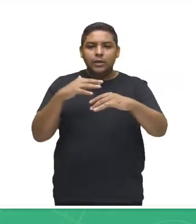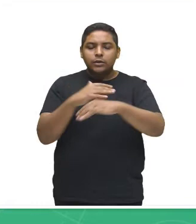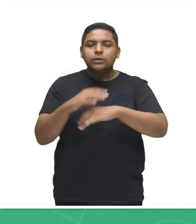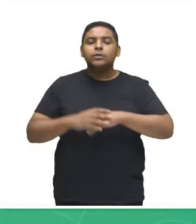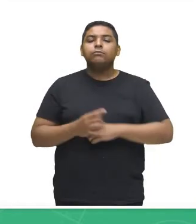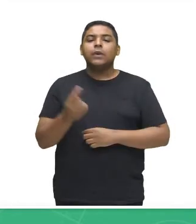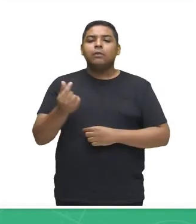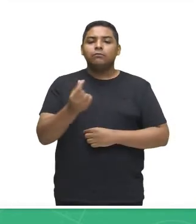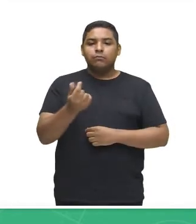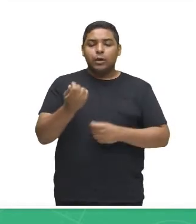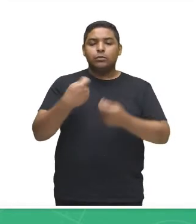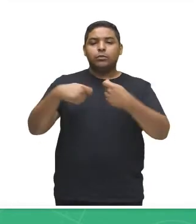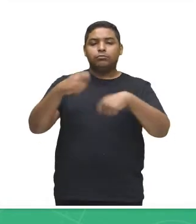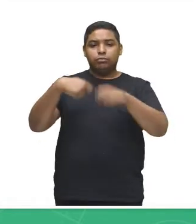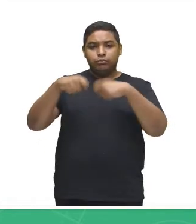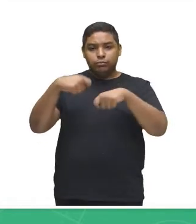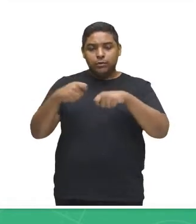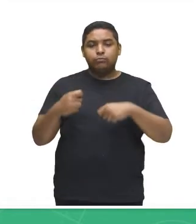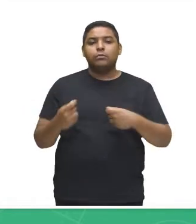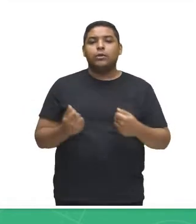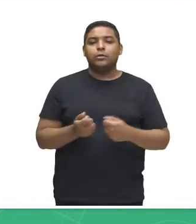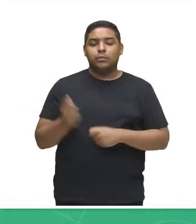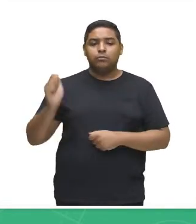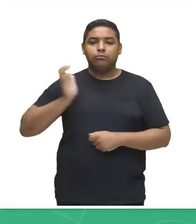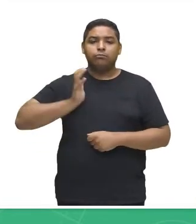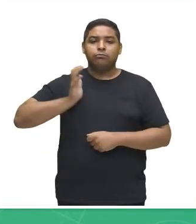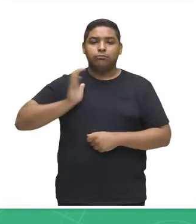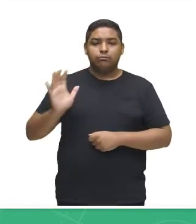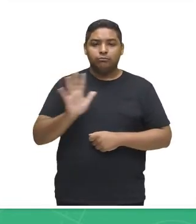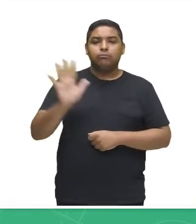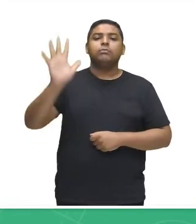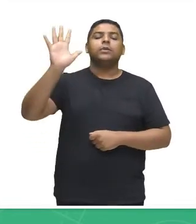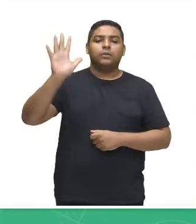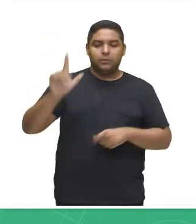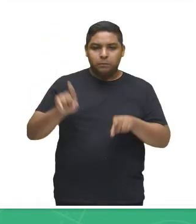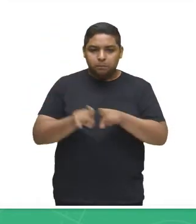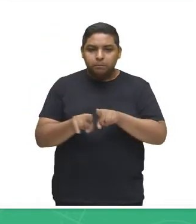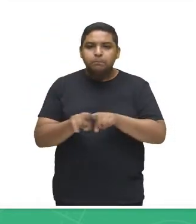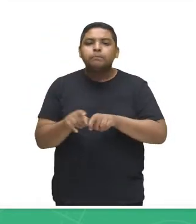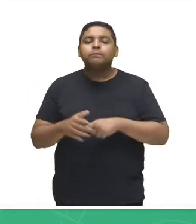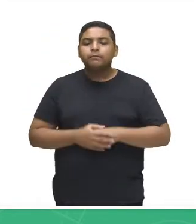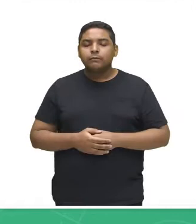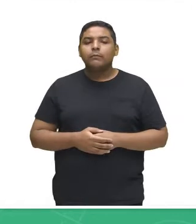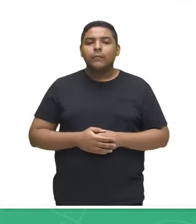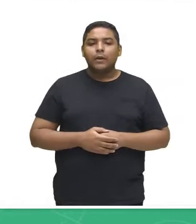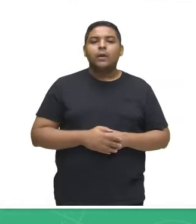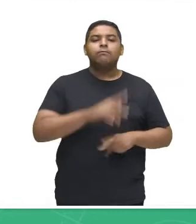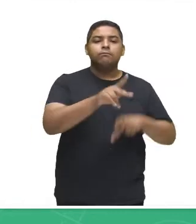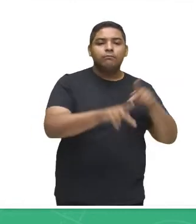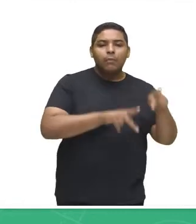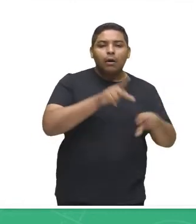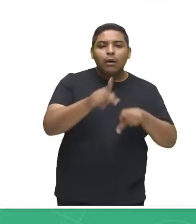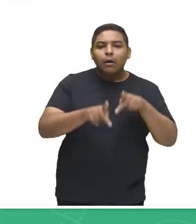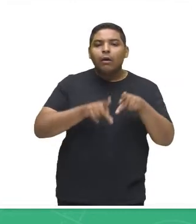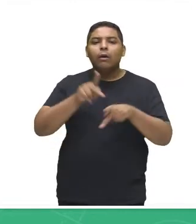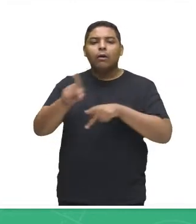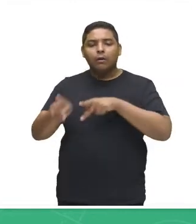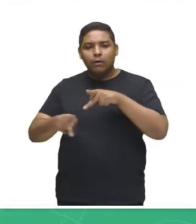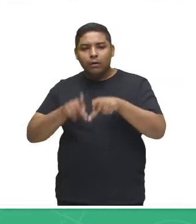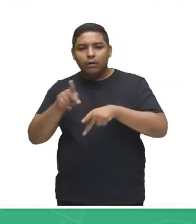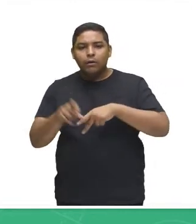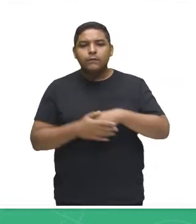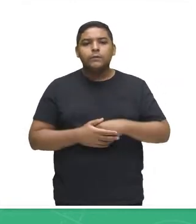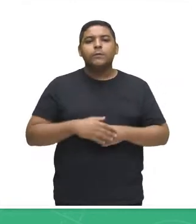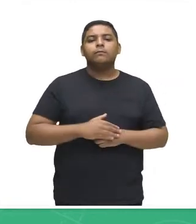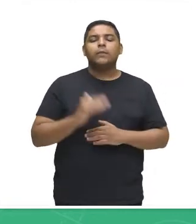aula. Então, muitos grupos, muitas civilizações vão surgir aí nesse trecho, cada uma mais próspera e maior do que a outra.